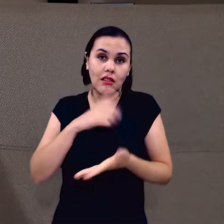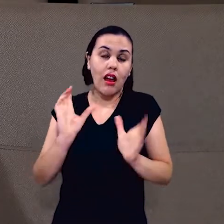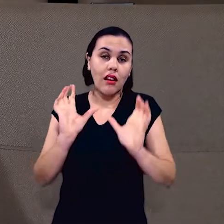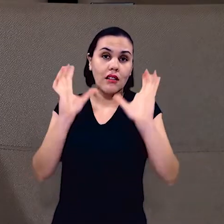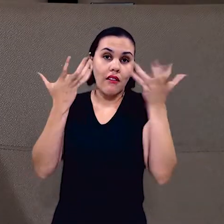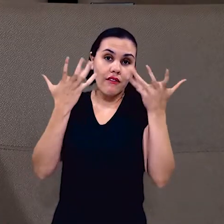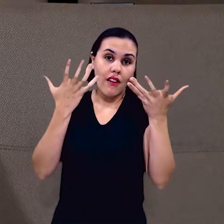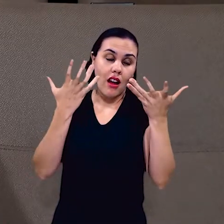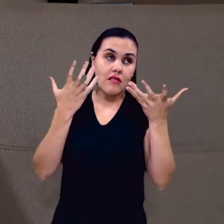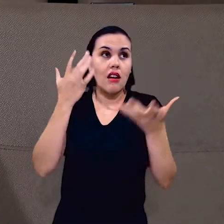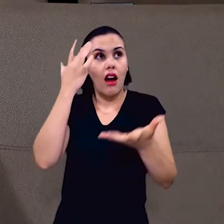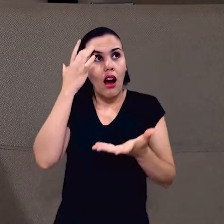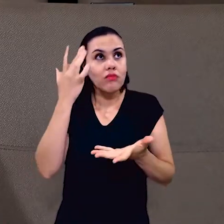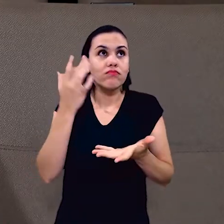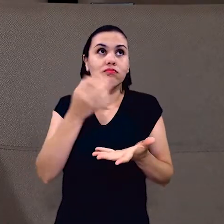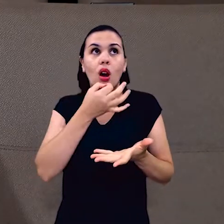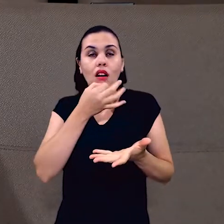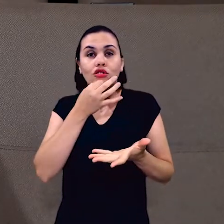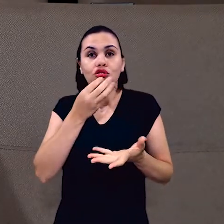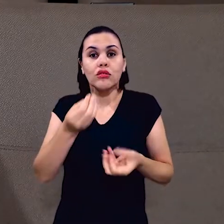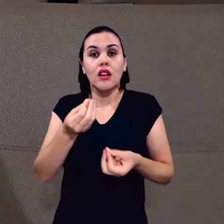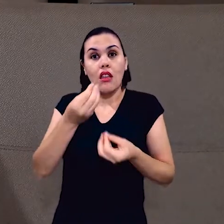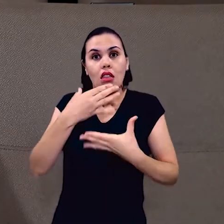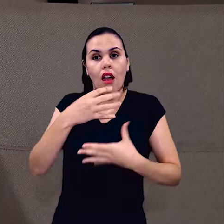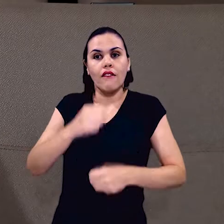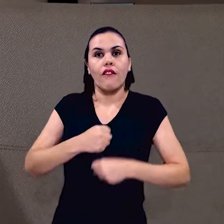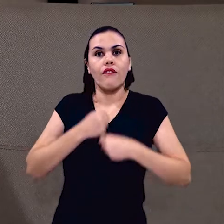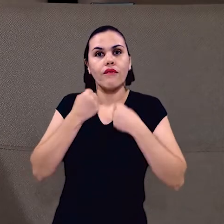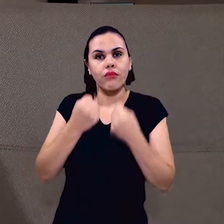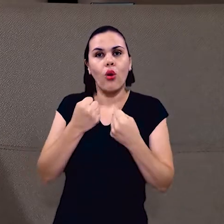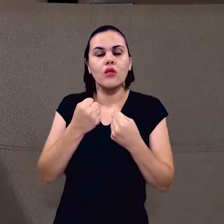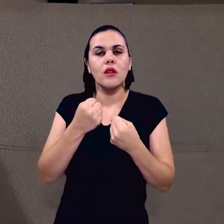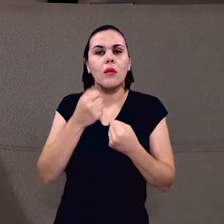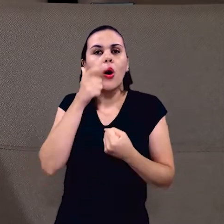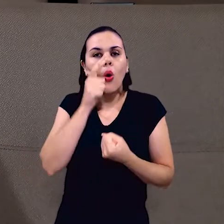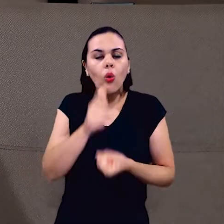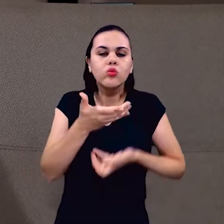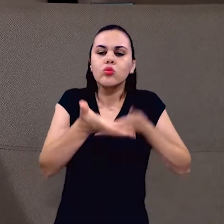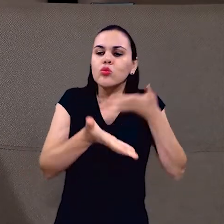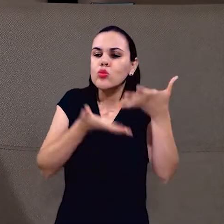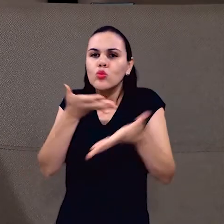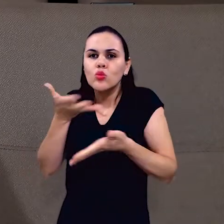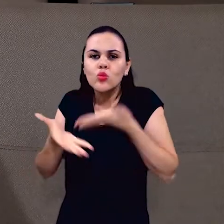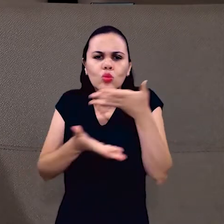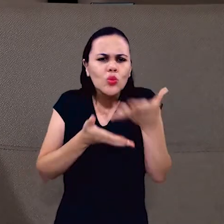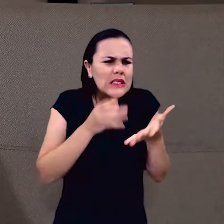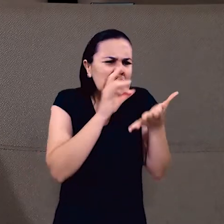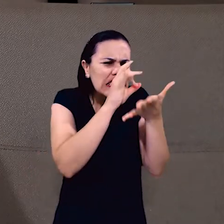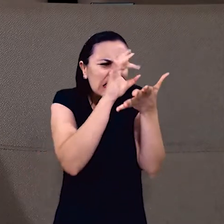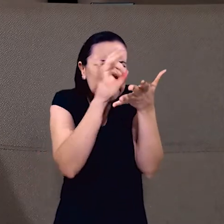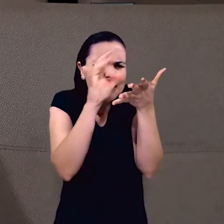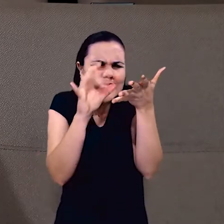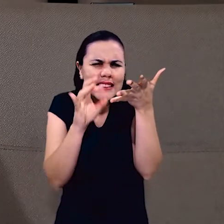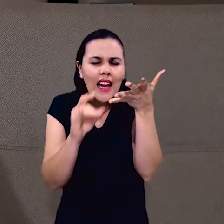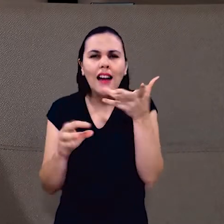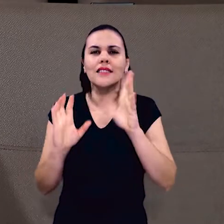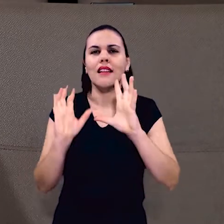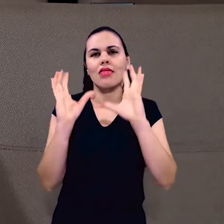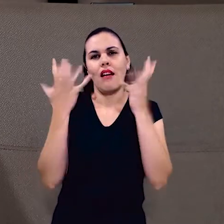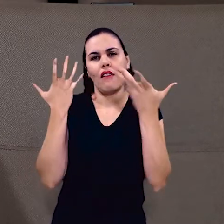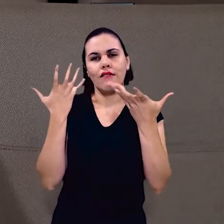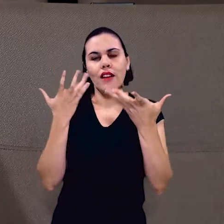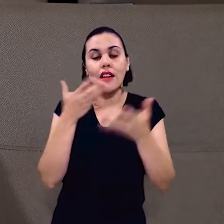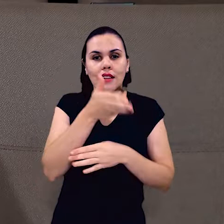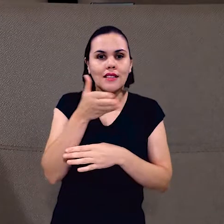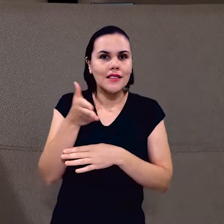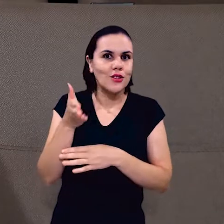traz, talvez fosse o que motivasse ela de fato a cuidar de todos os detalhes da festa, então em